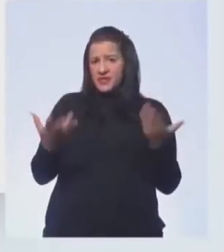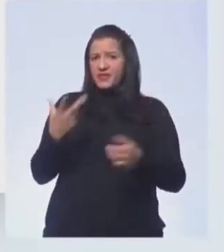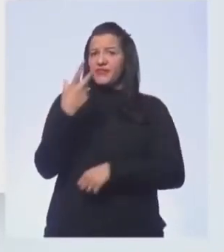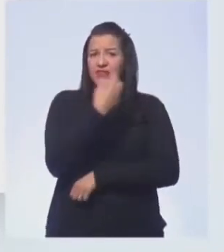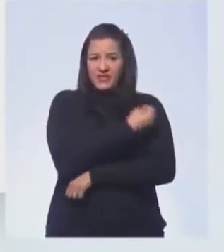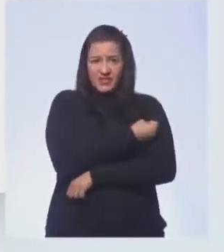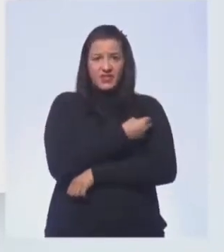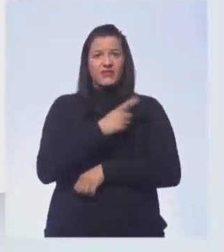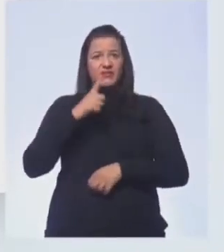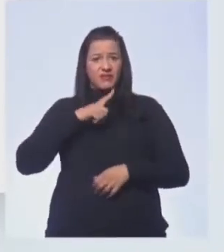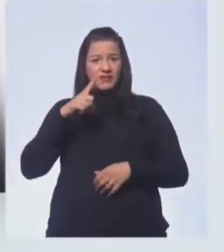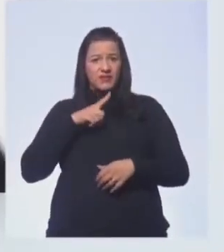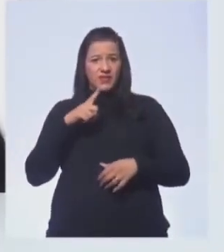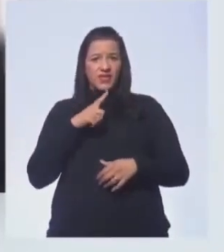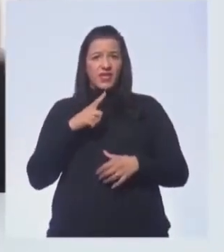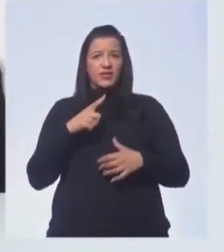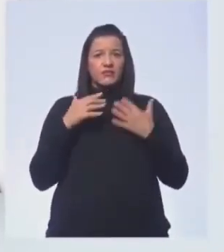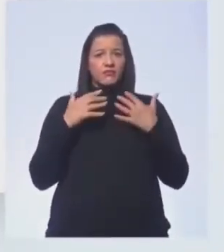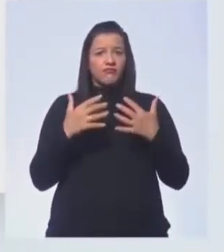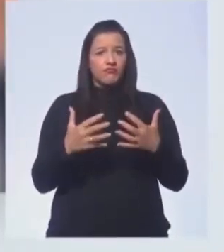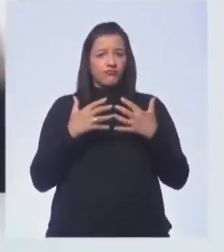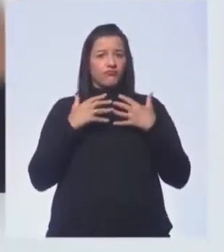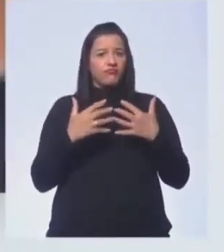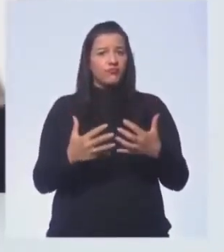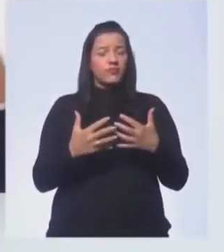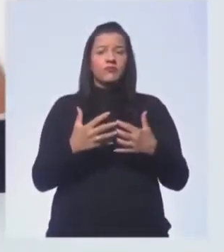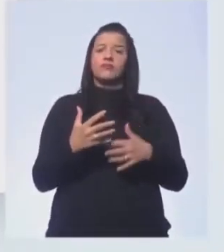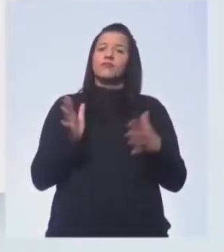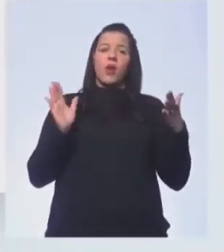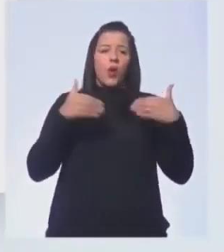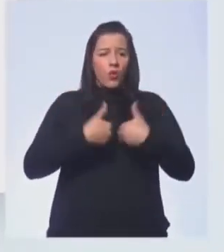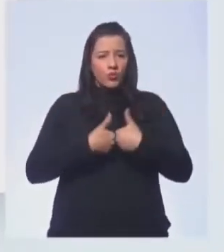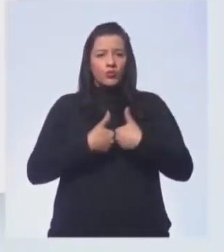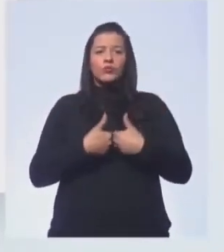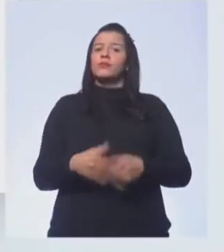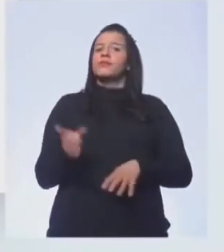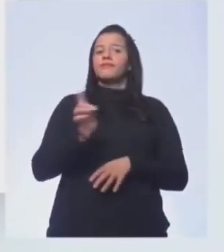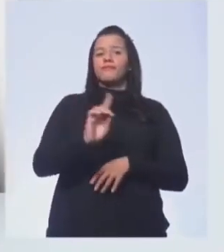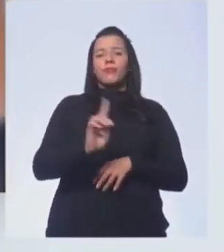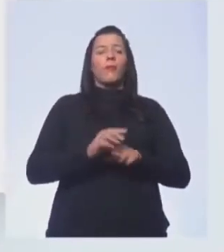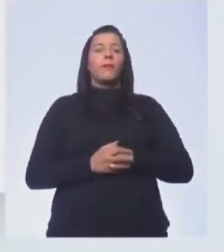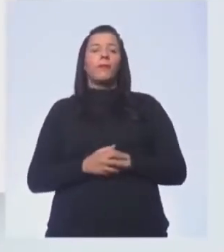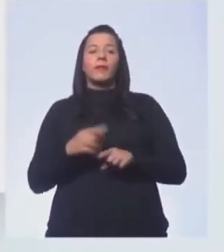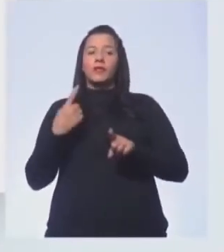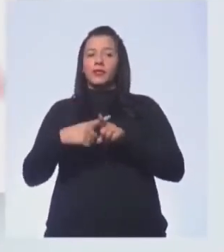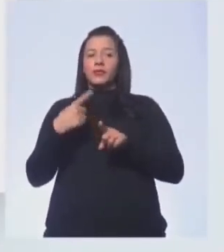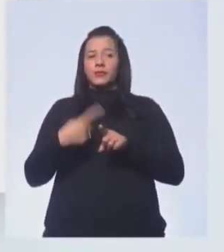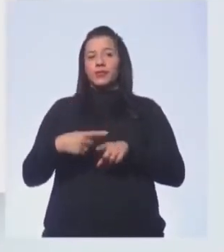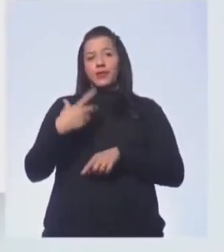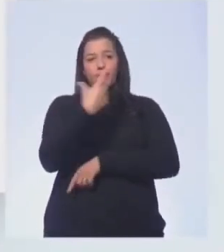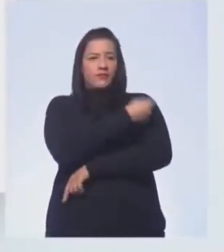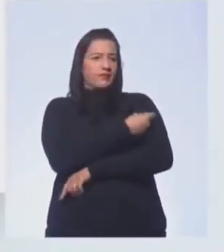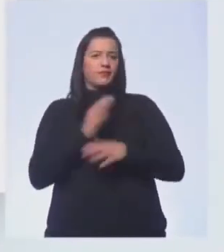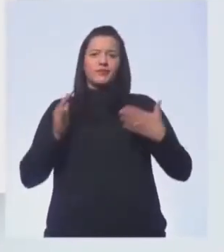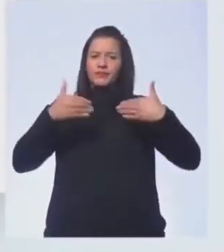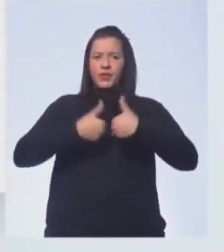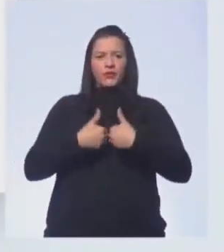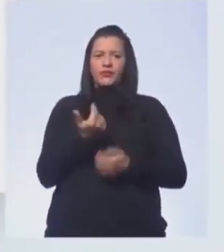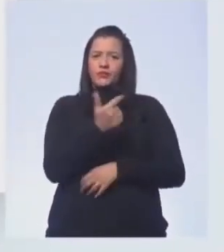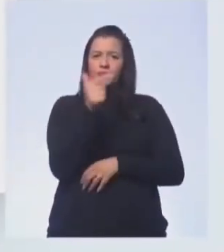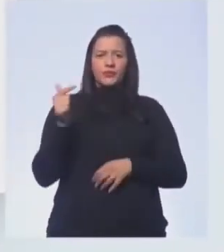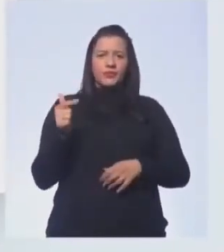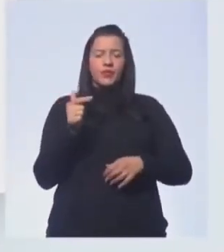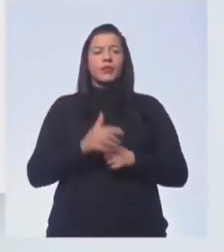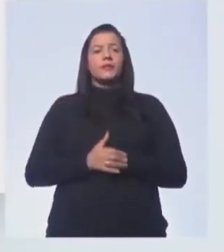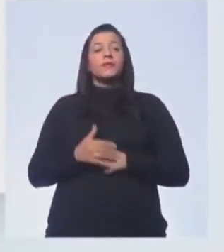realmente causam autismo? E a resposta é não. Não há nenhuma relação comprovada de que vacinas causem autismo.